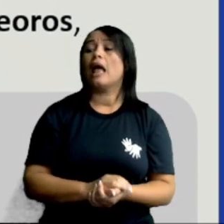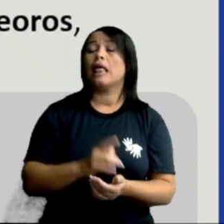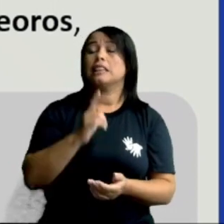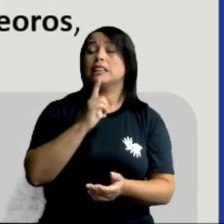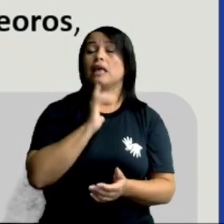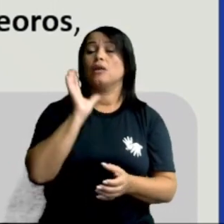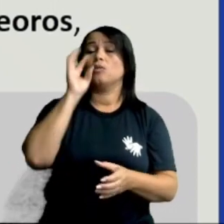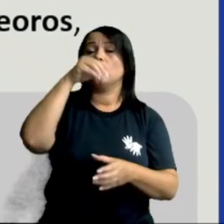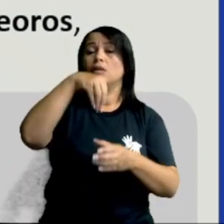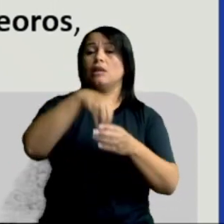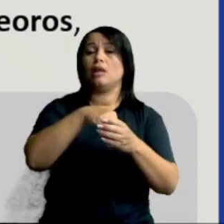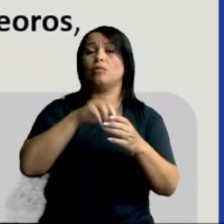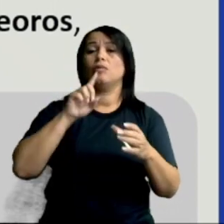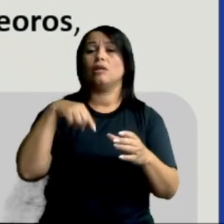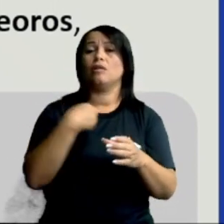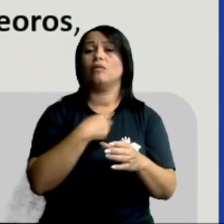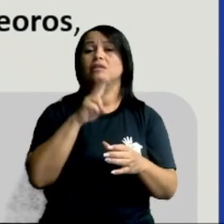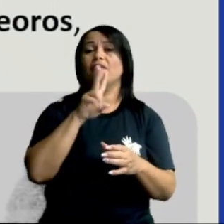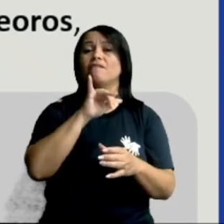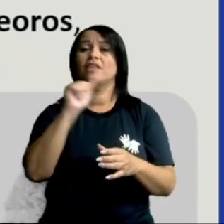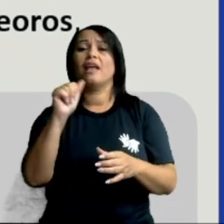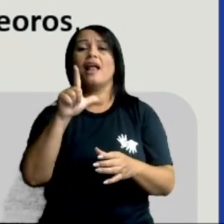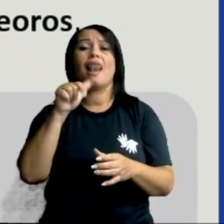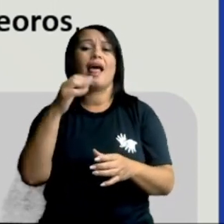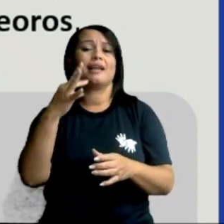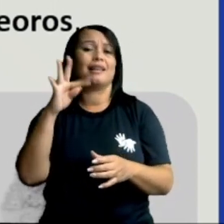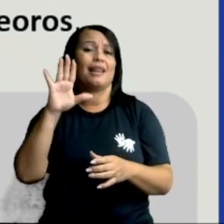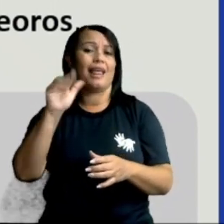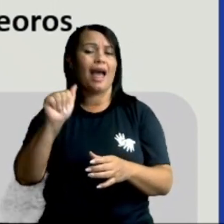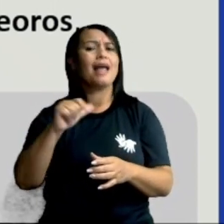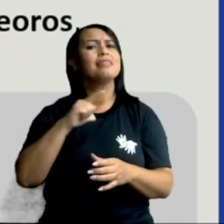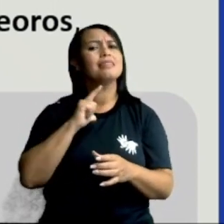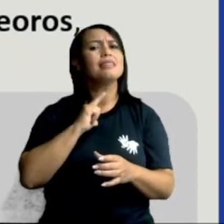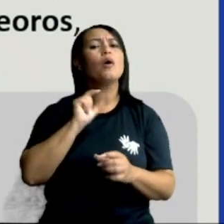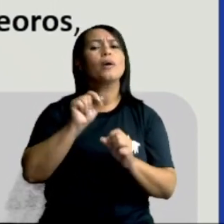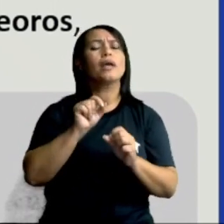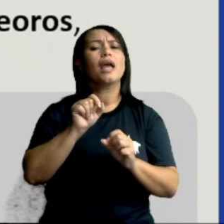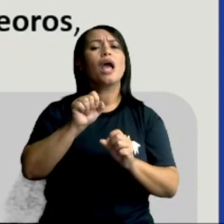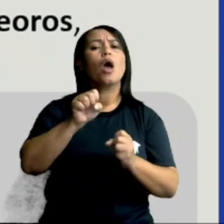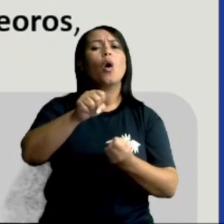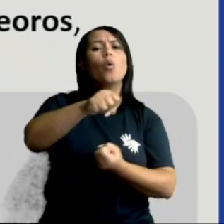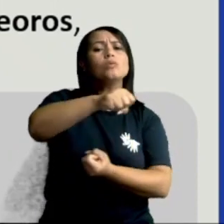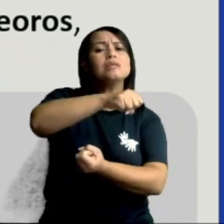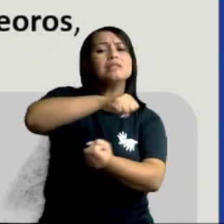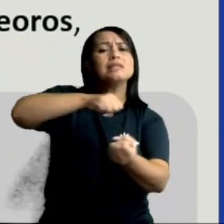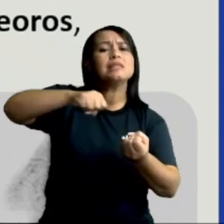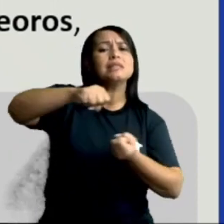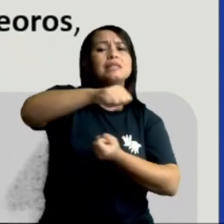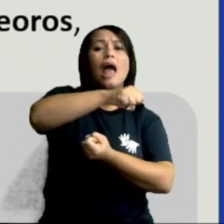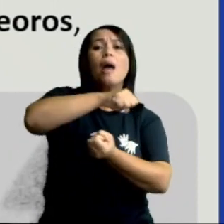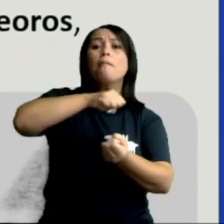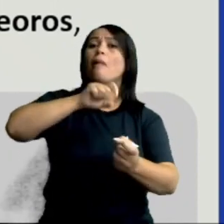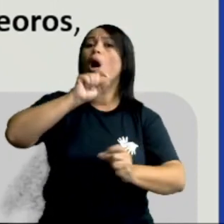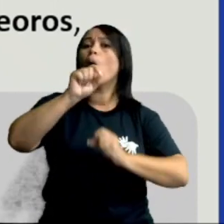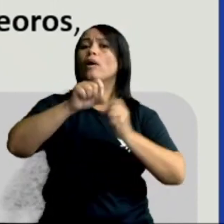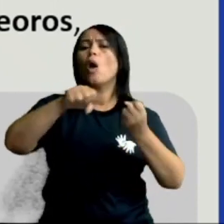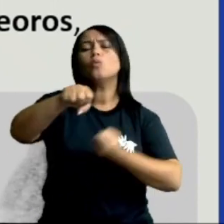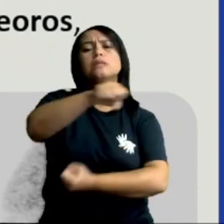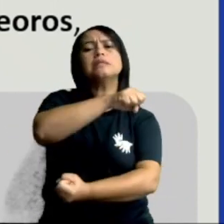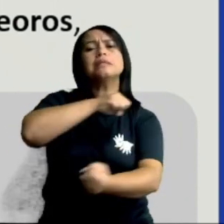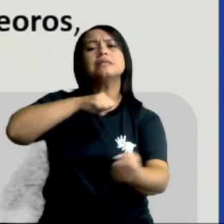Dentro da nossa Via Láctea existe o Sistema Solar. O Sistema Solar compreende o